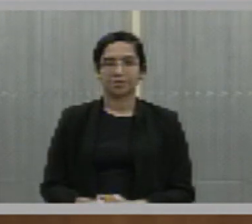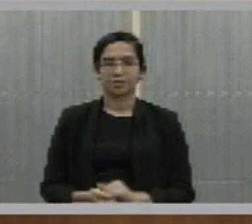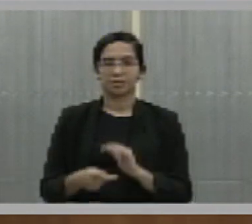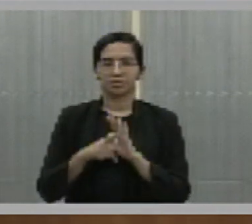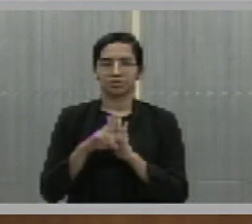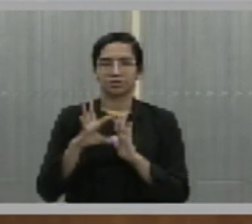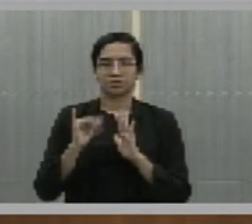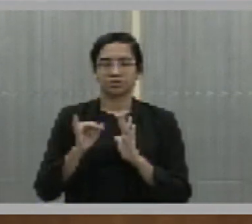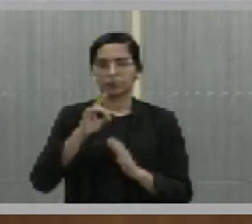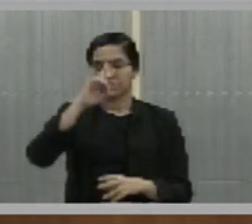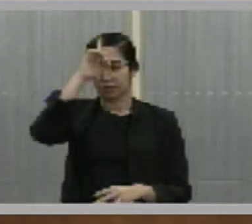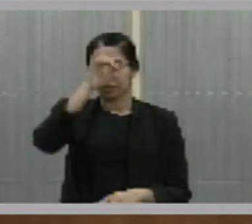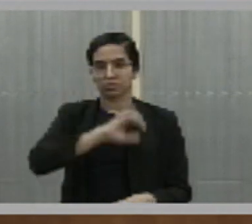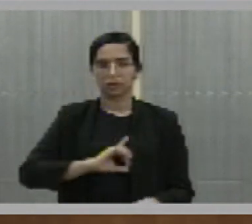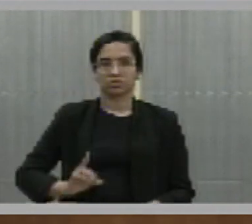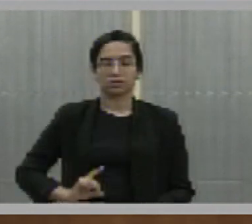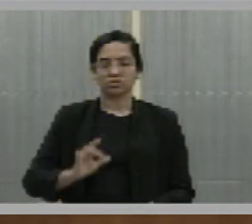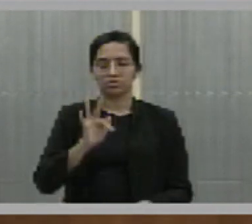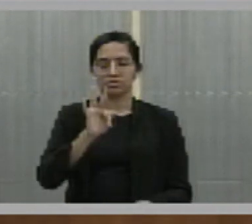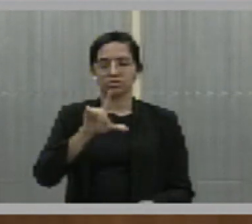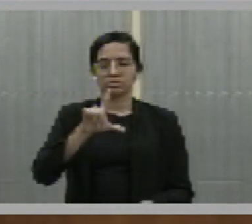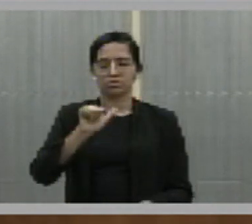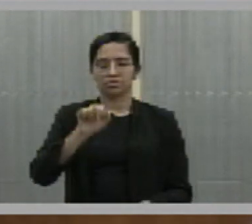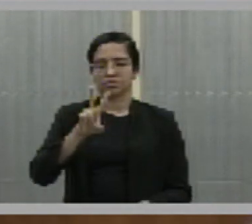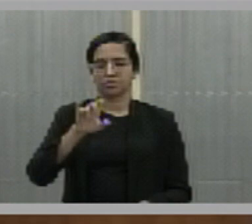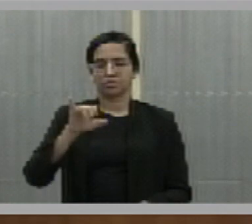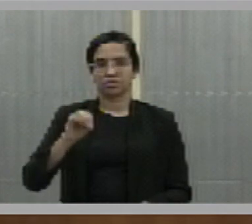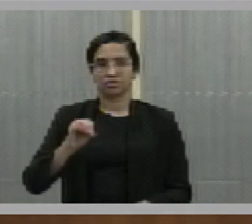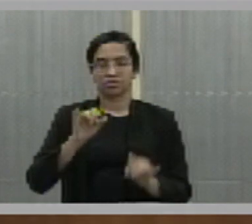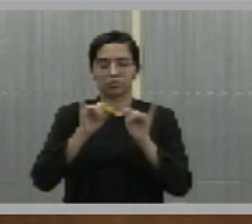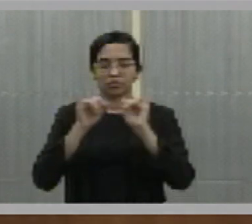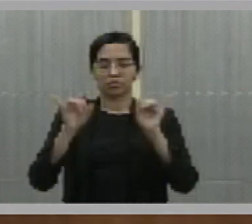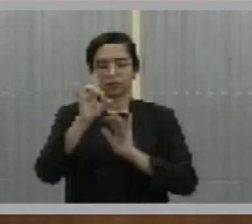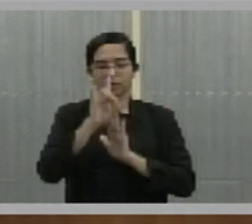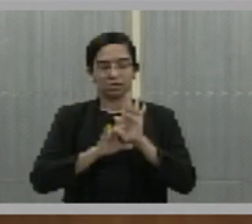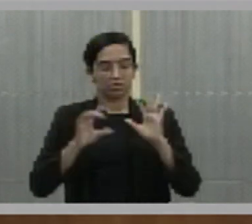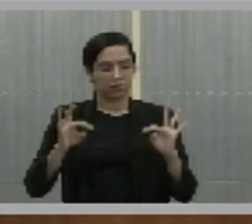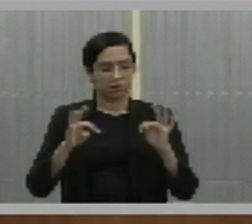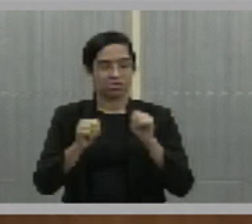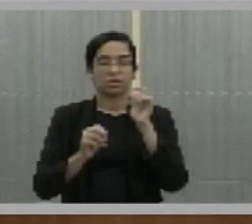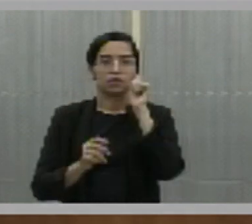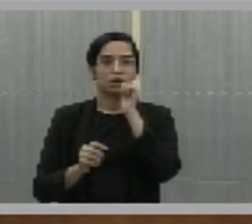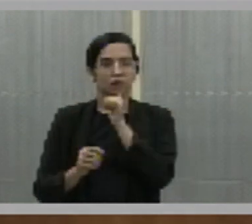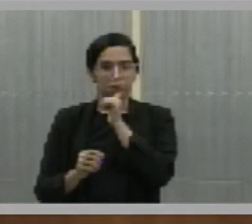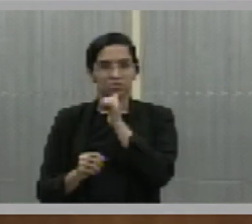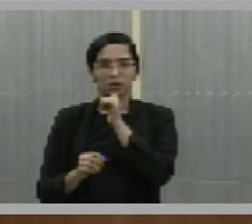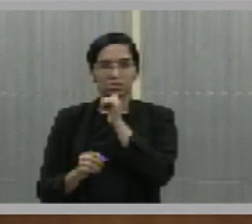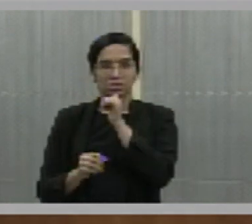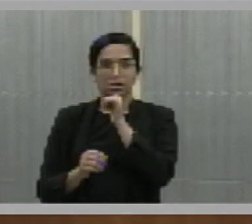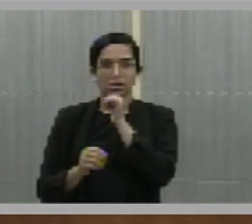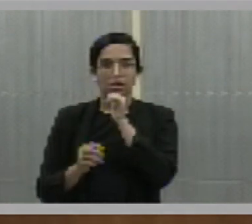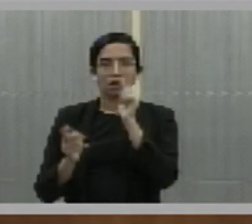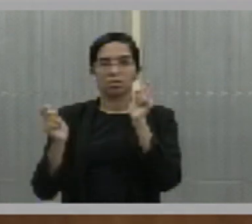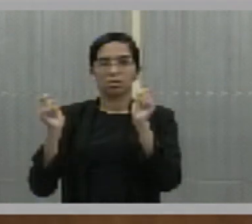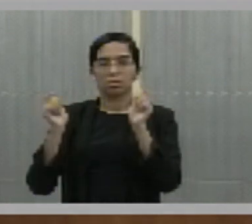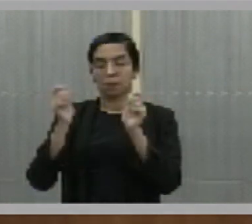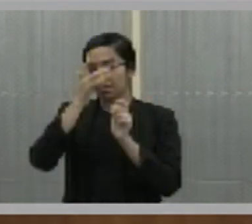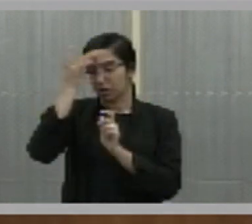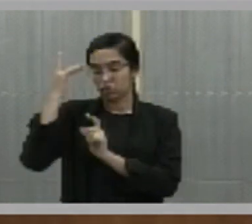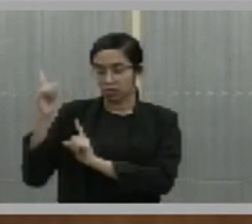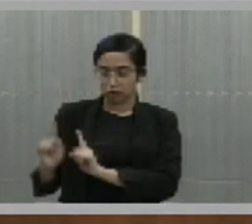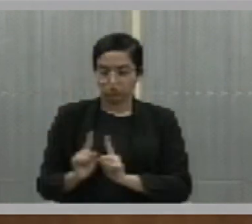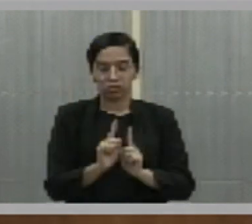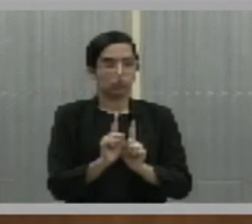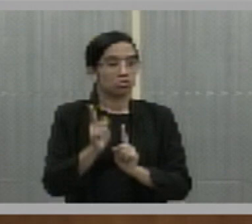Projeto de lei de autoria do deputado Flávio Júnior dispõe sobre o direito de toda mulher a ter como acompanhante pessoa de sua escolha nas